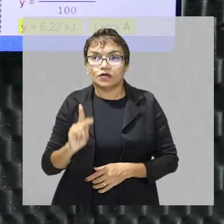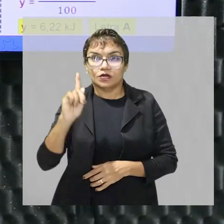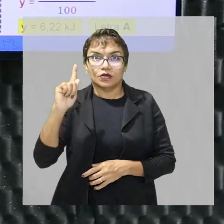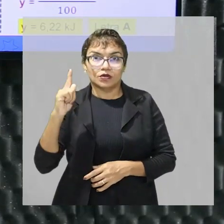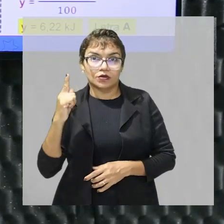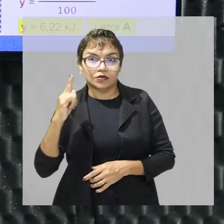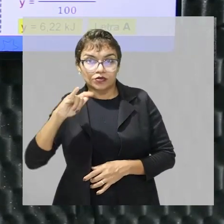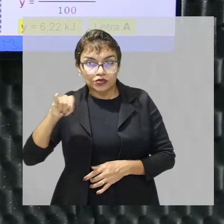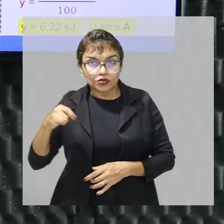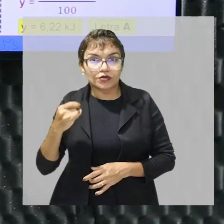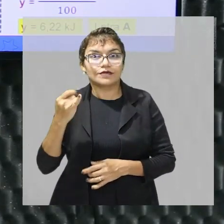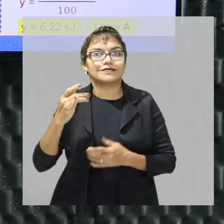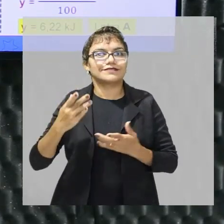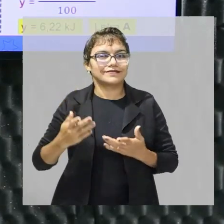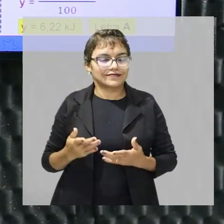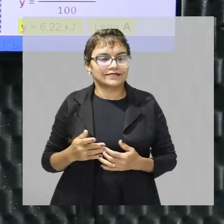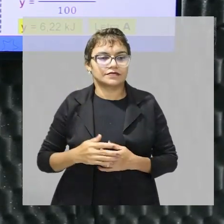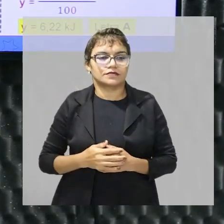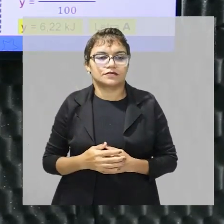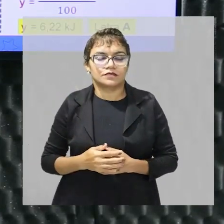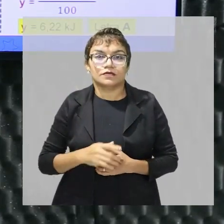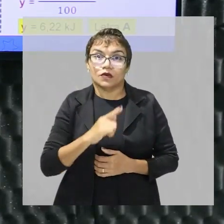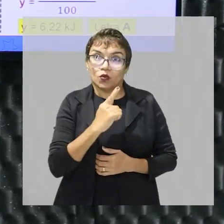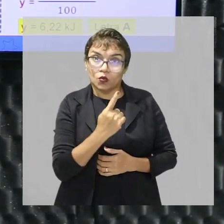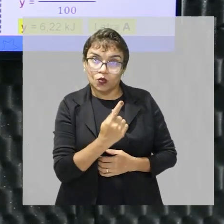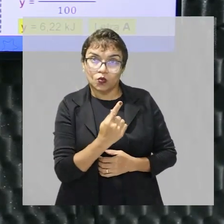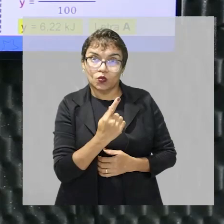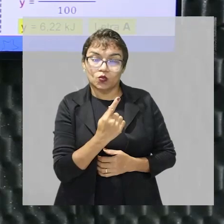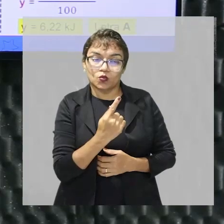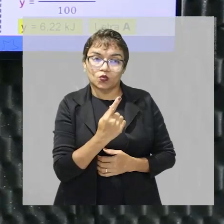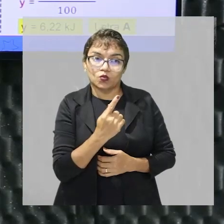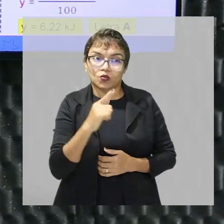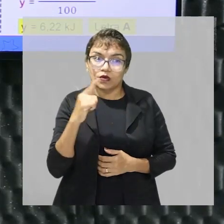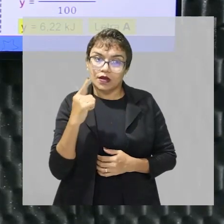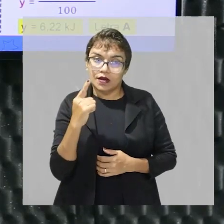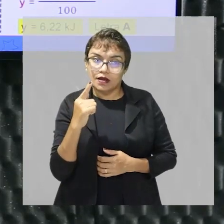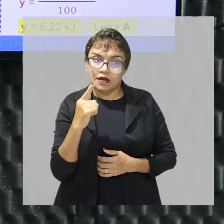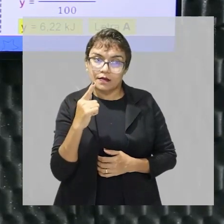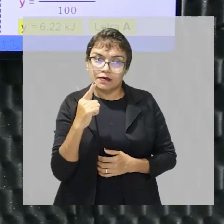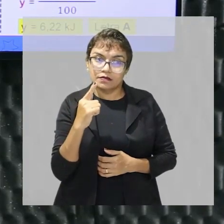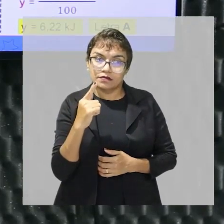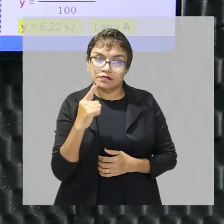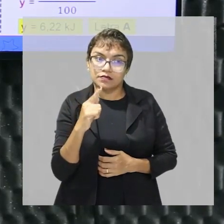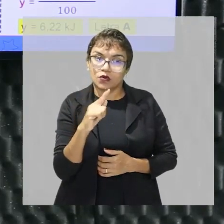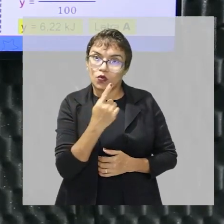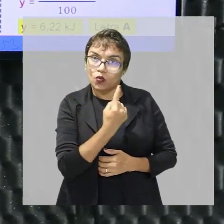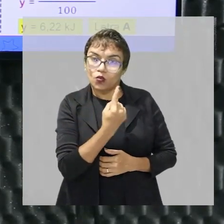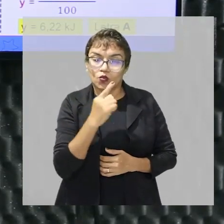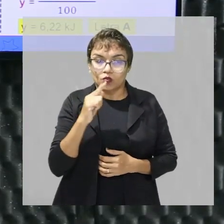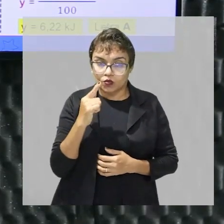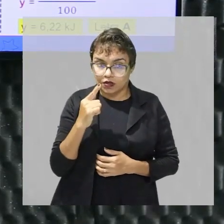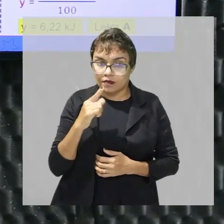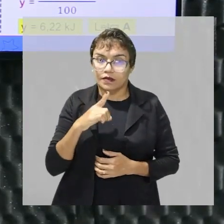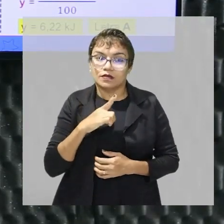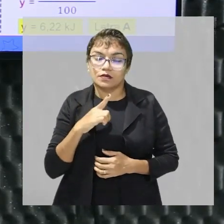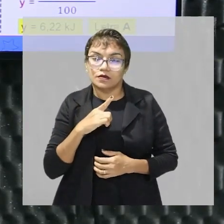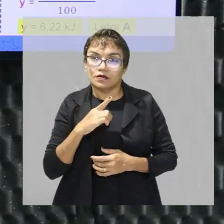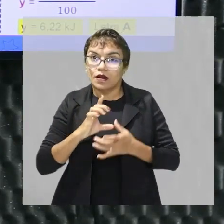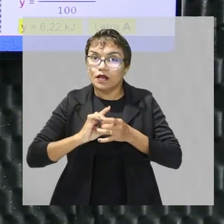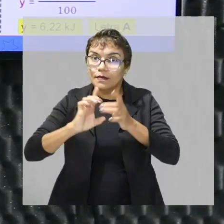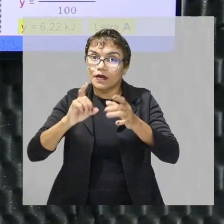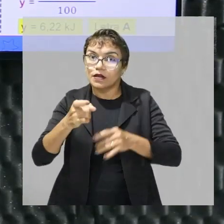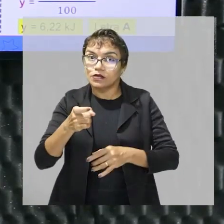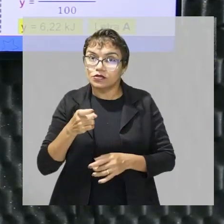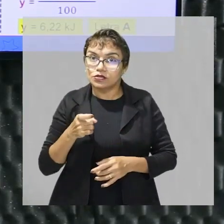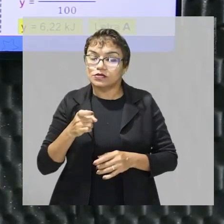liberando energia. 1 grama, que é o objeto da questão, 1 grama vai liberar X.